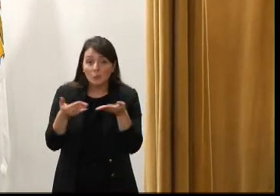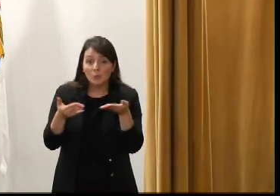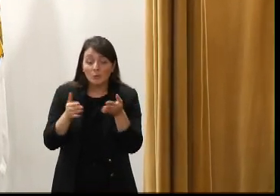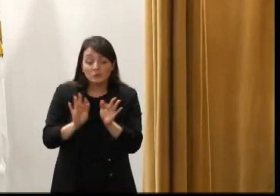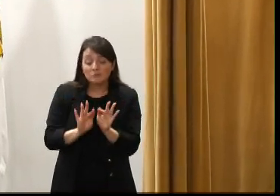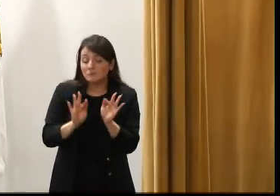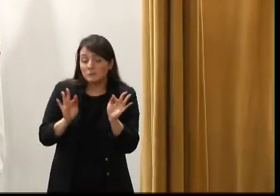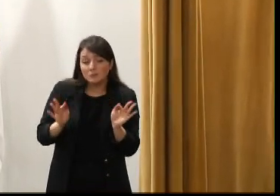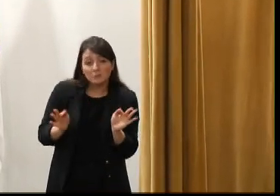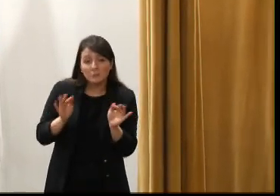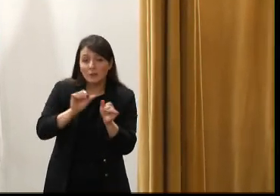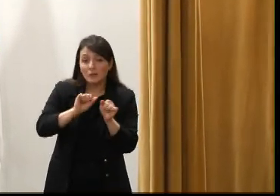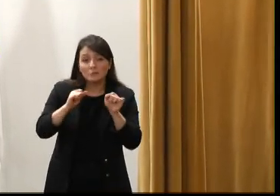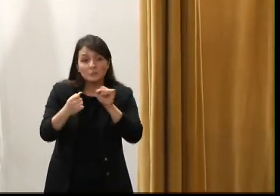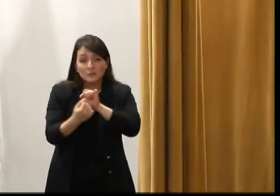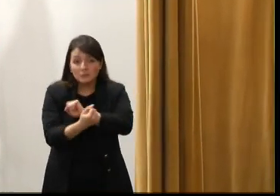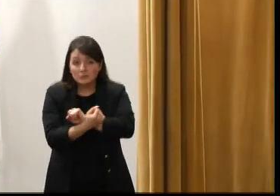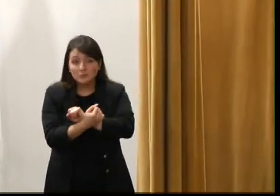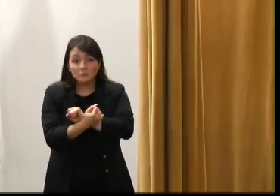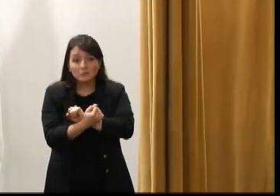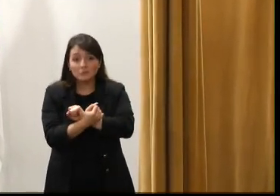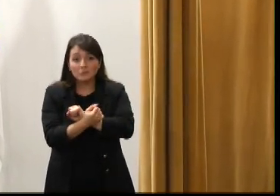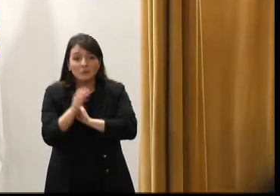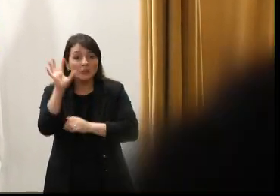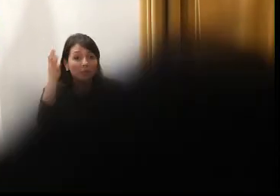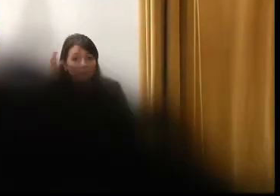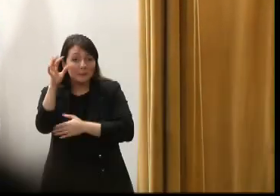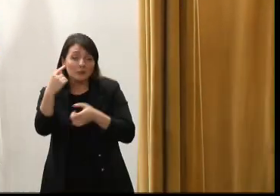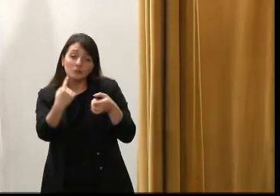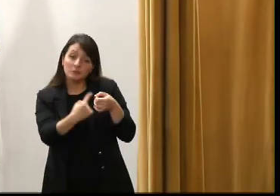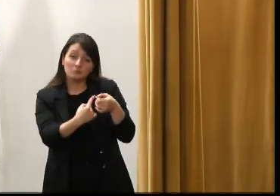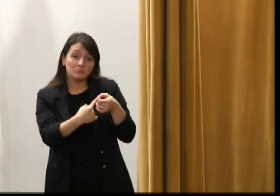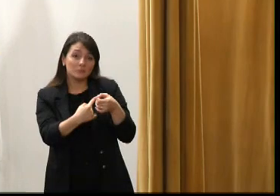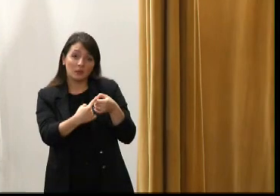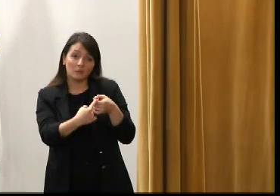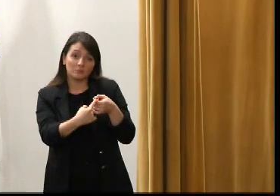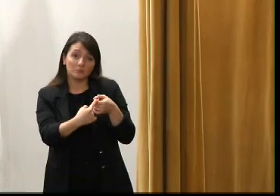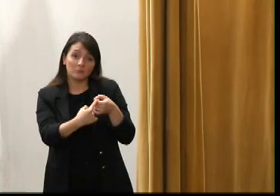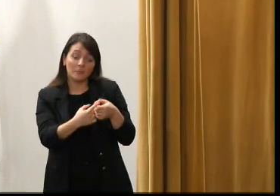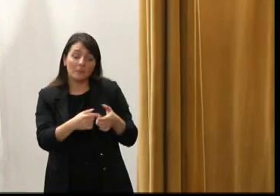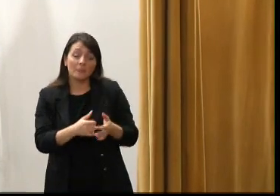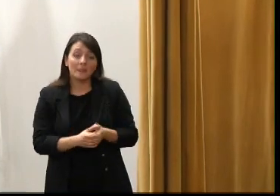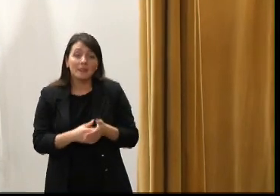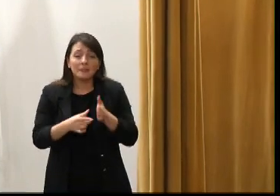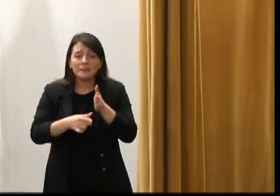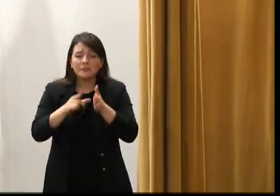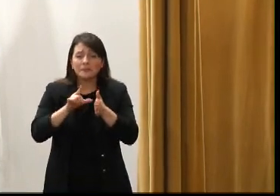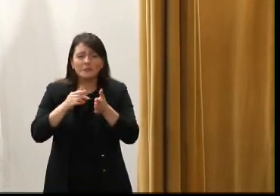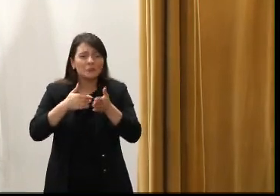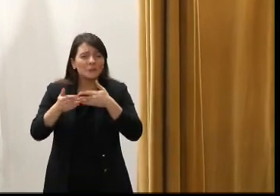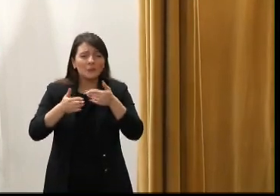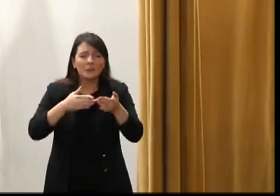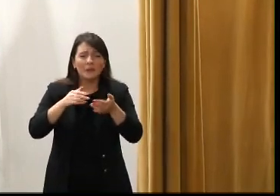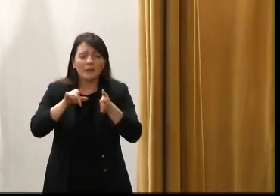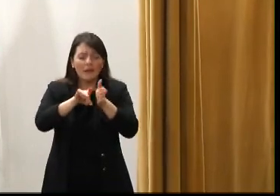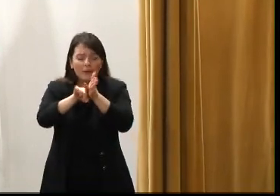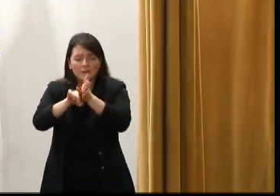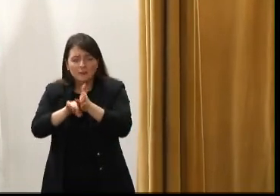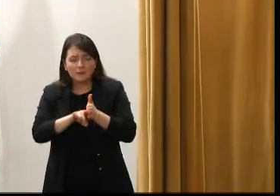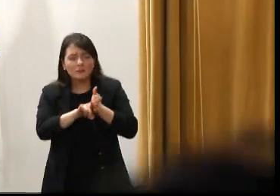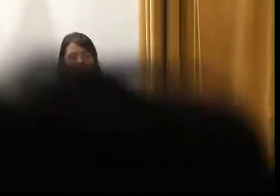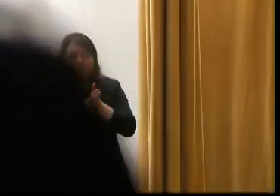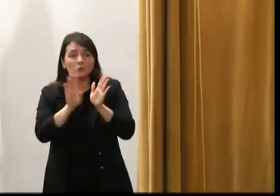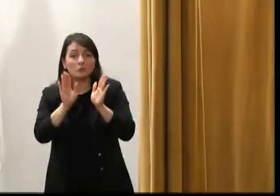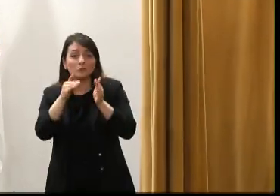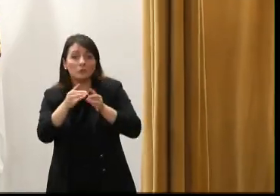adaptação climática e cidade. Antes de qualquer análise do meu foco, que vai ser o